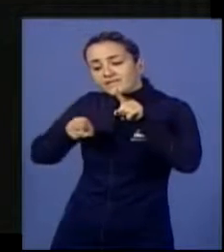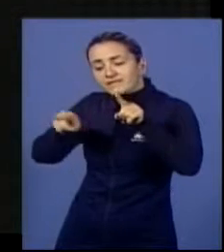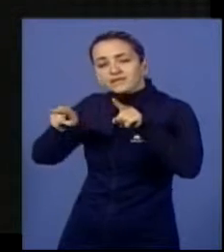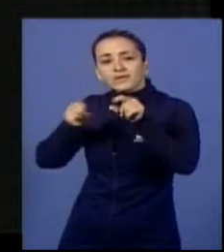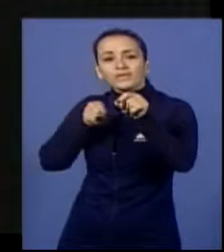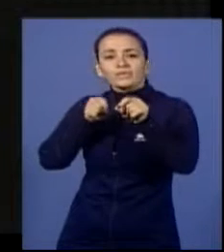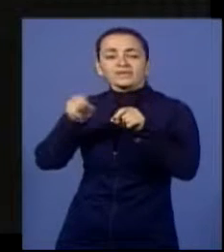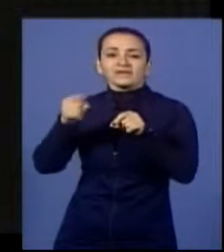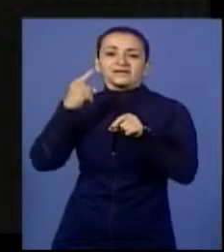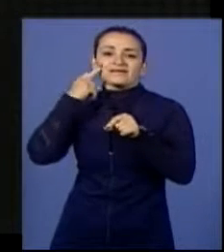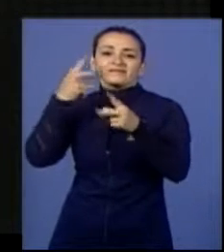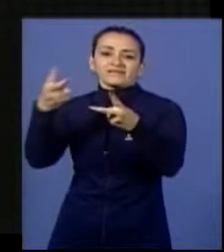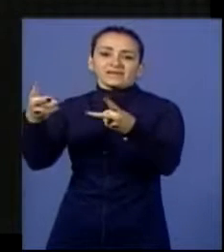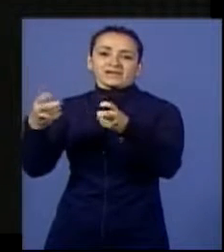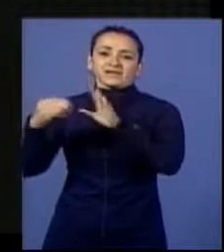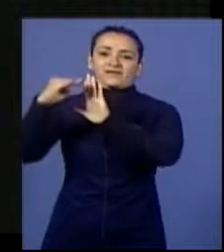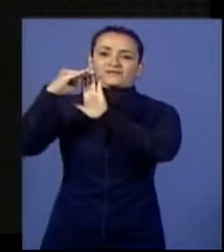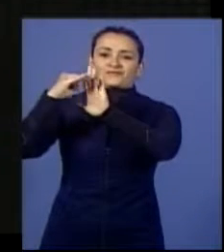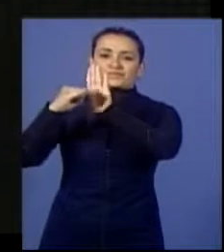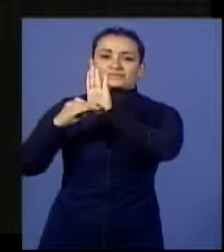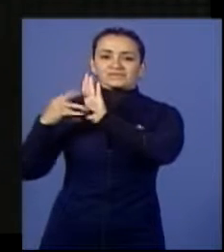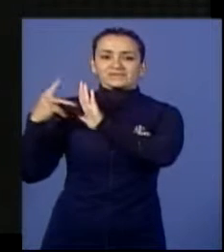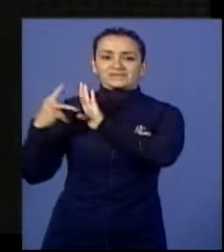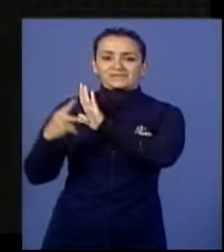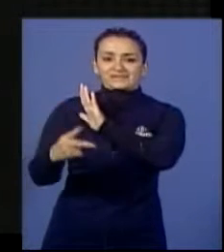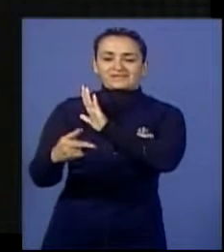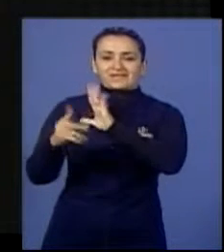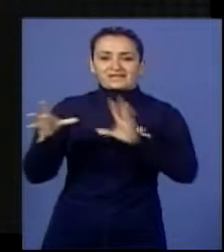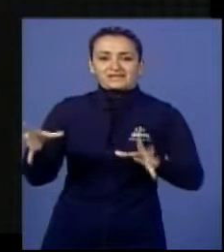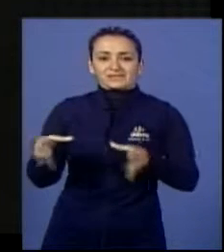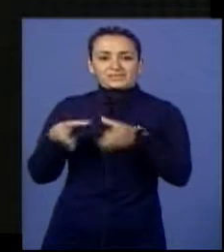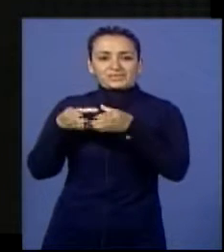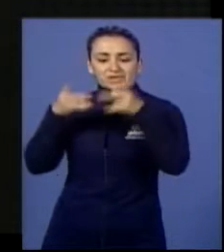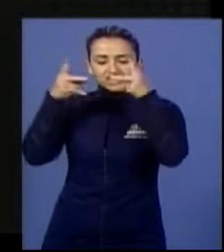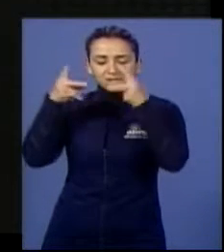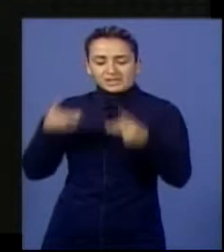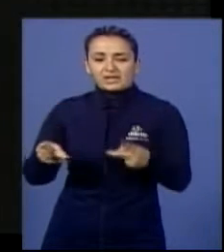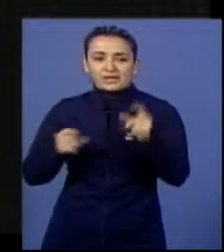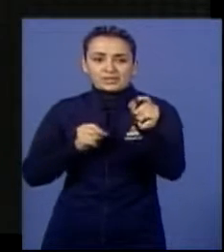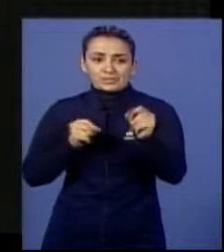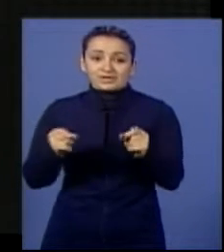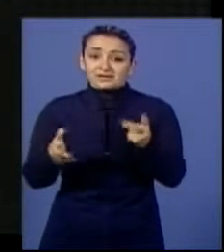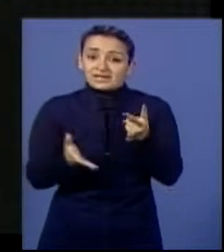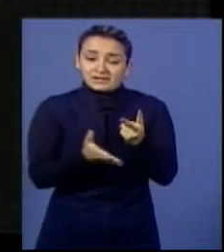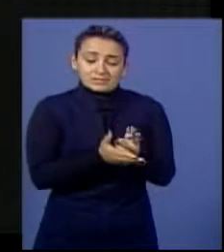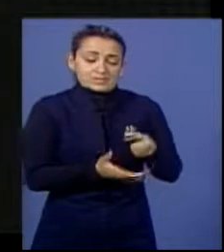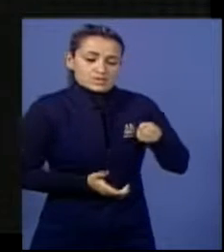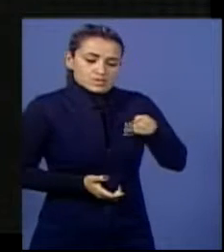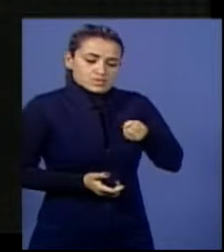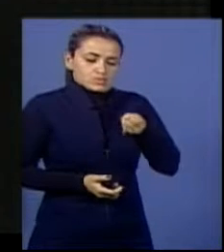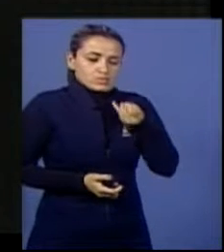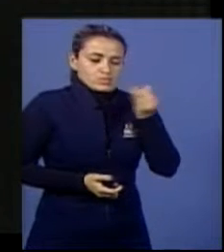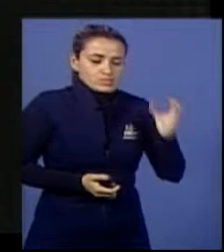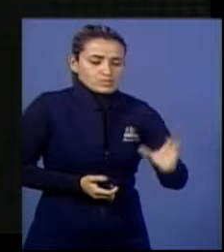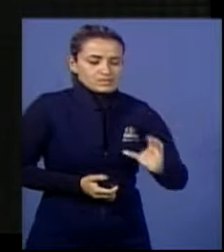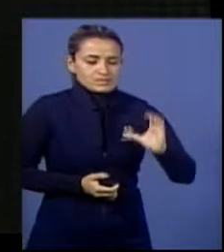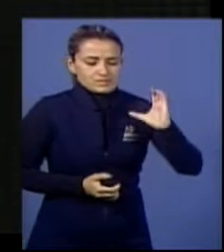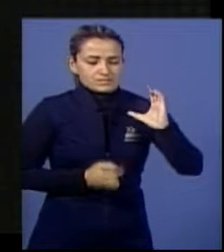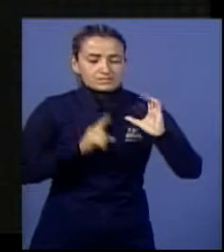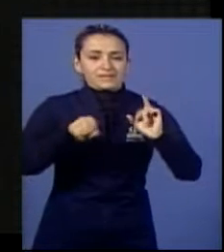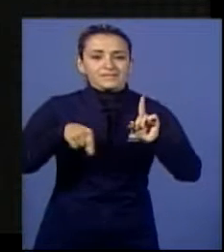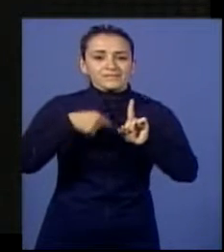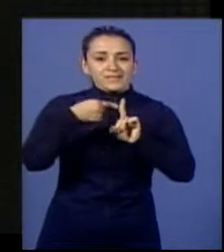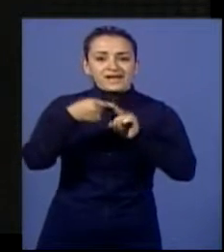que identifica a função a qual a substância pertence. Então você vai juntar esses 3. Número de carbonos, mais ligação, mais